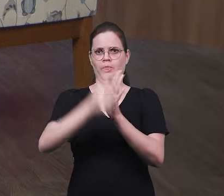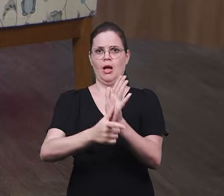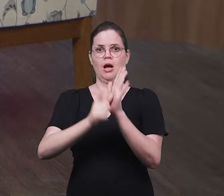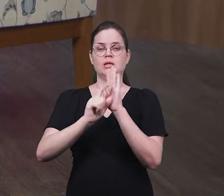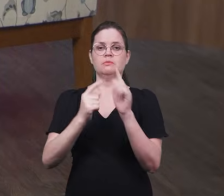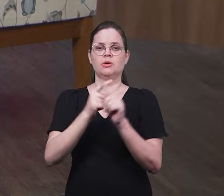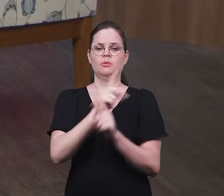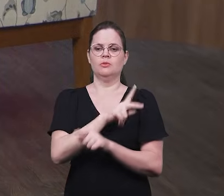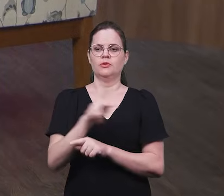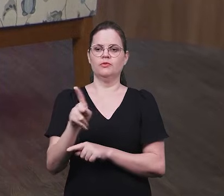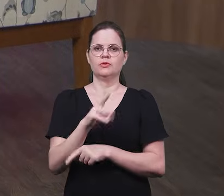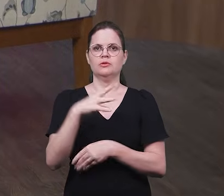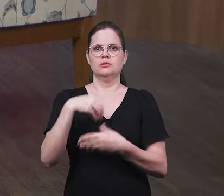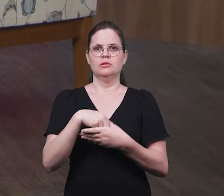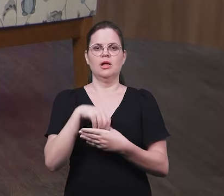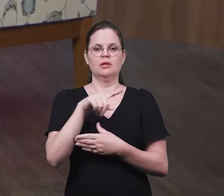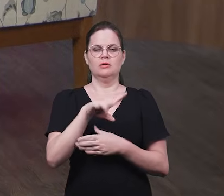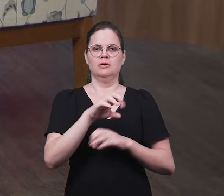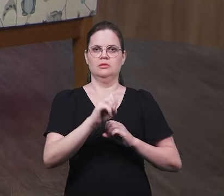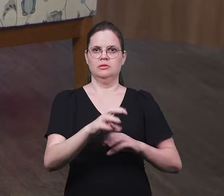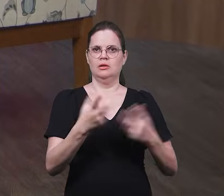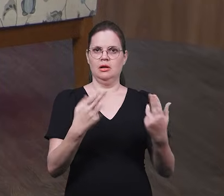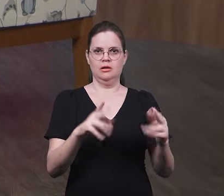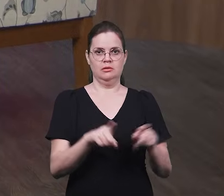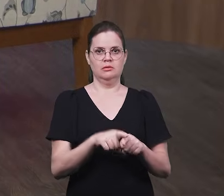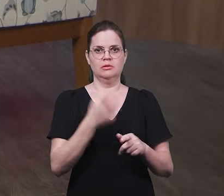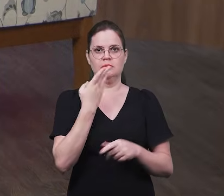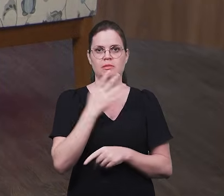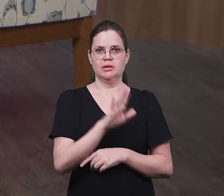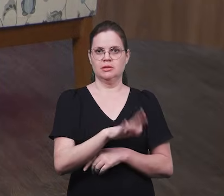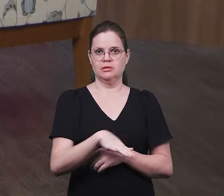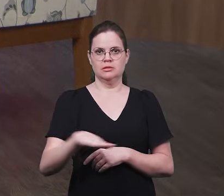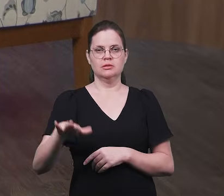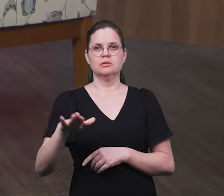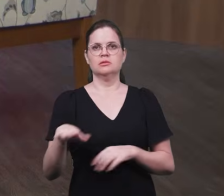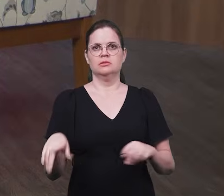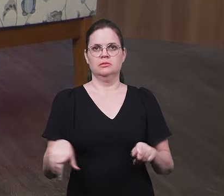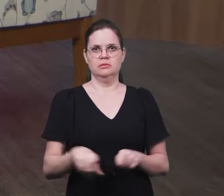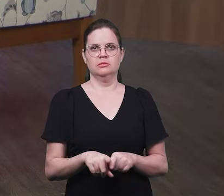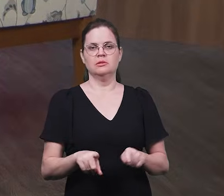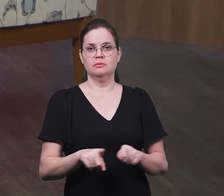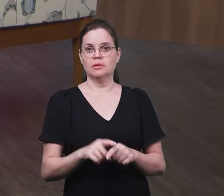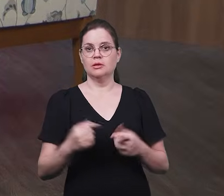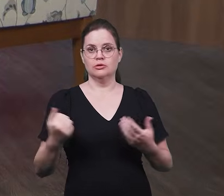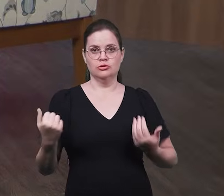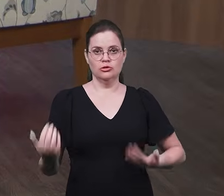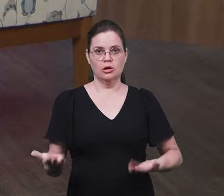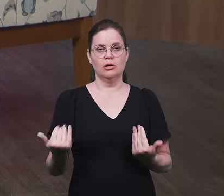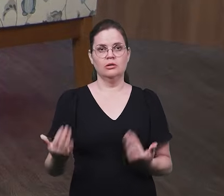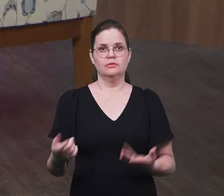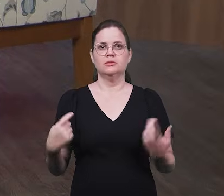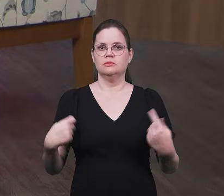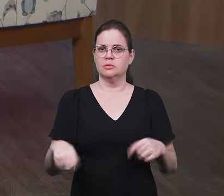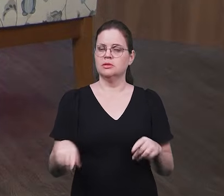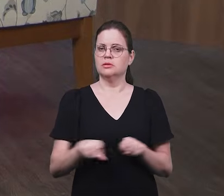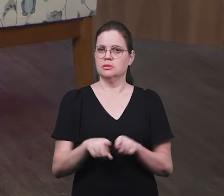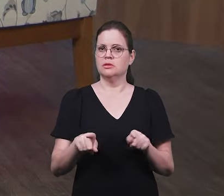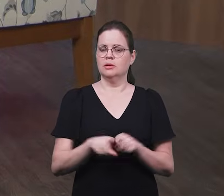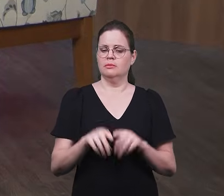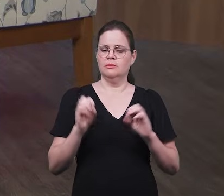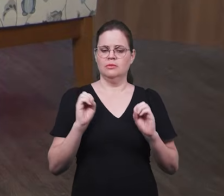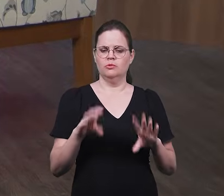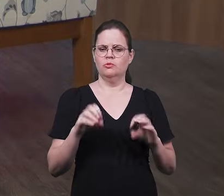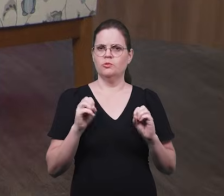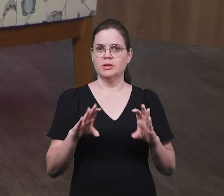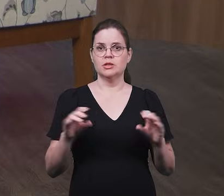tinham aprendido tudo com seus mestres. Assim também as nossas crianças e